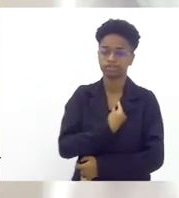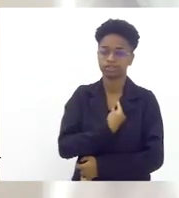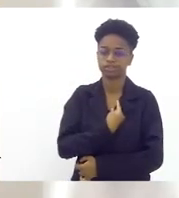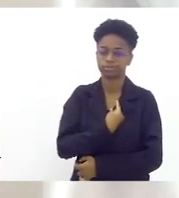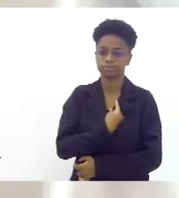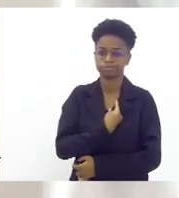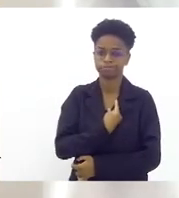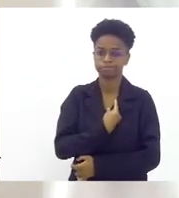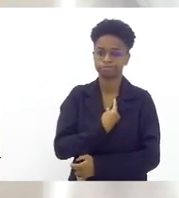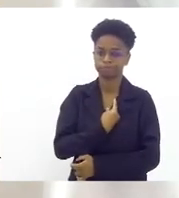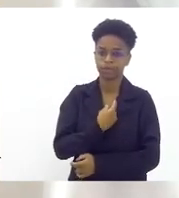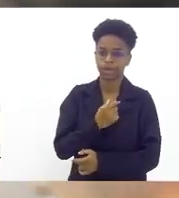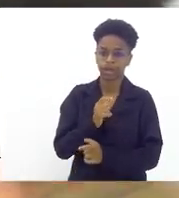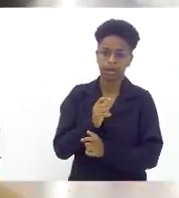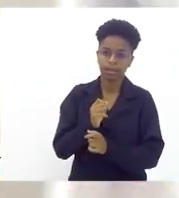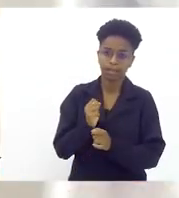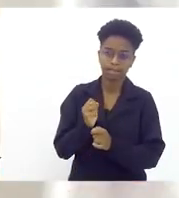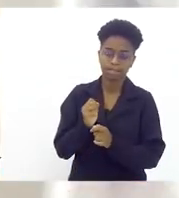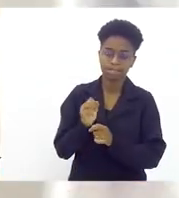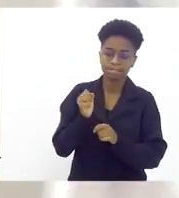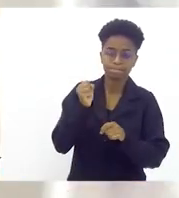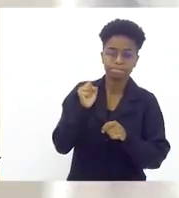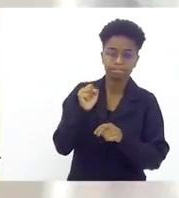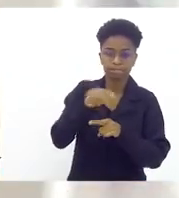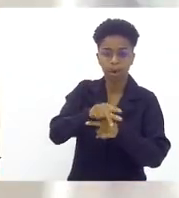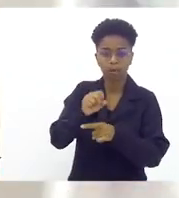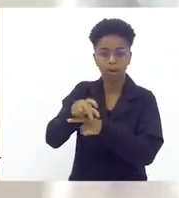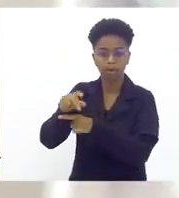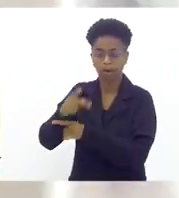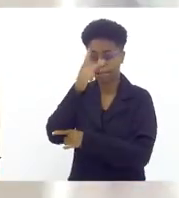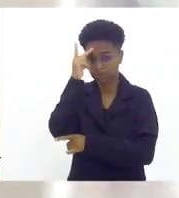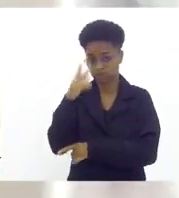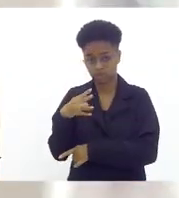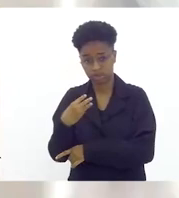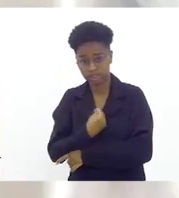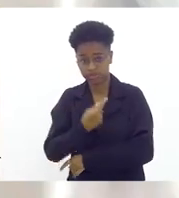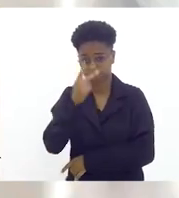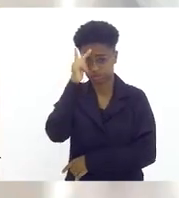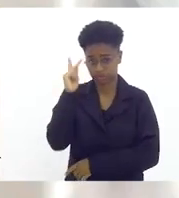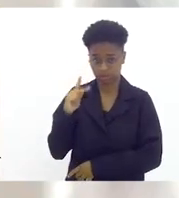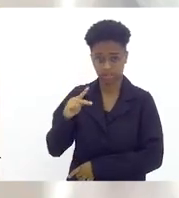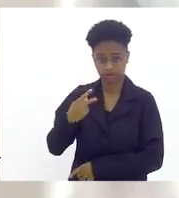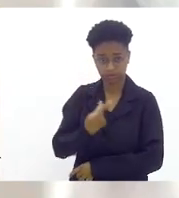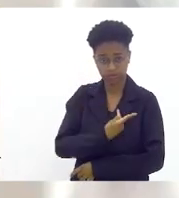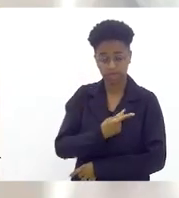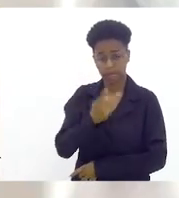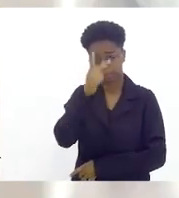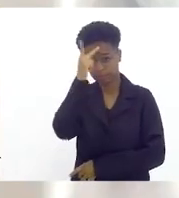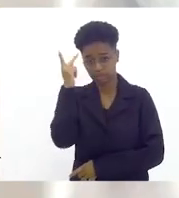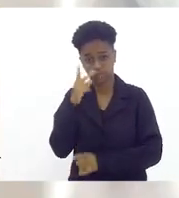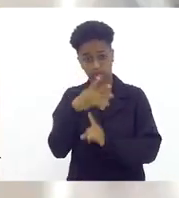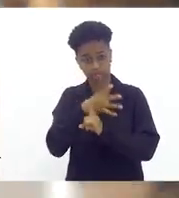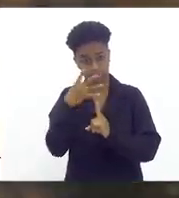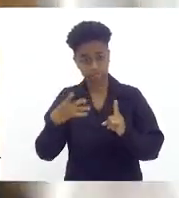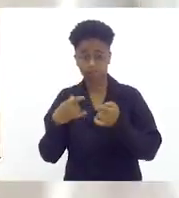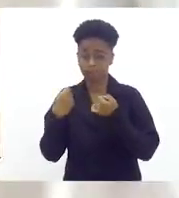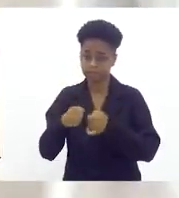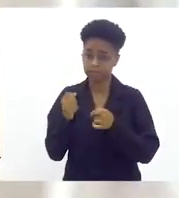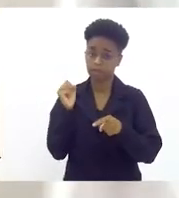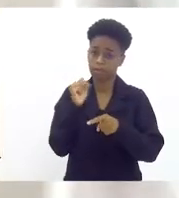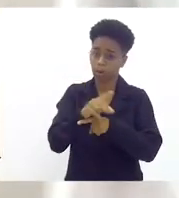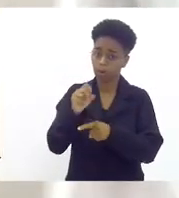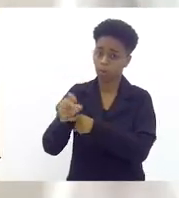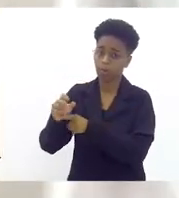ocupe essa casa, né, que os movimentos sociais, pessoas trans, travestis, pessoas LGBTQI, PNBA+, ocupem essa casa para que